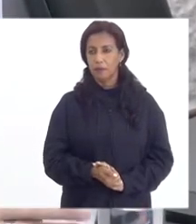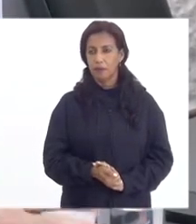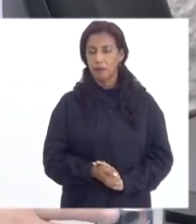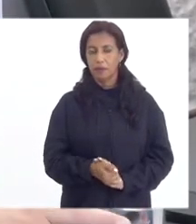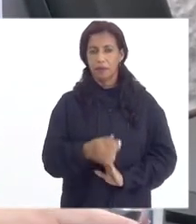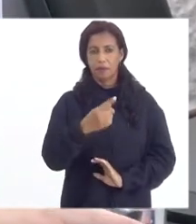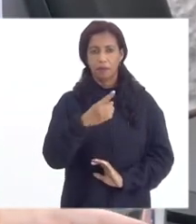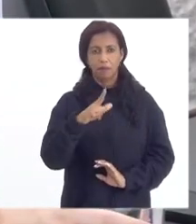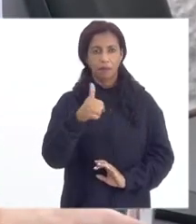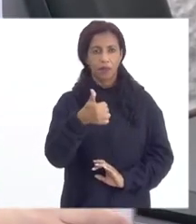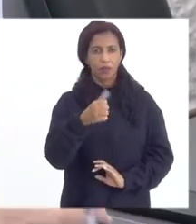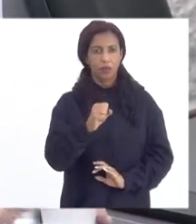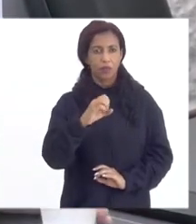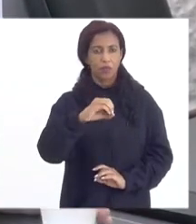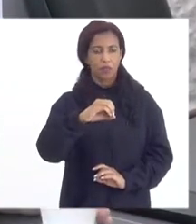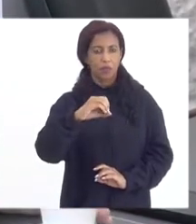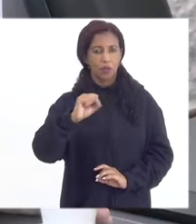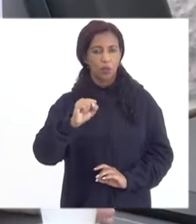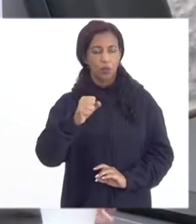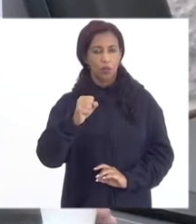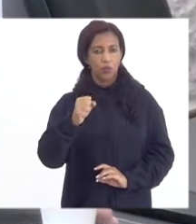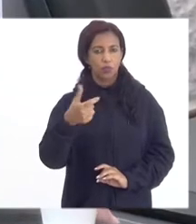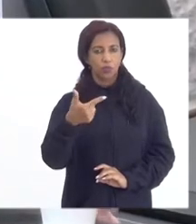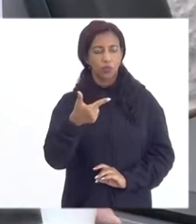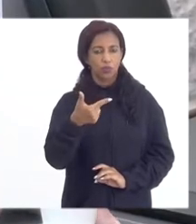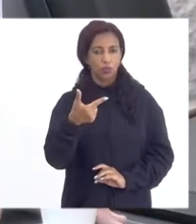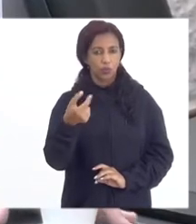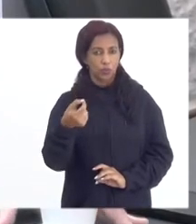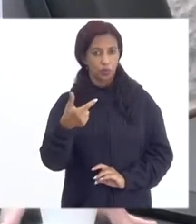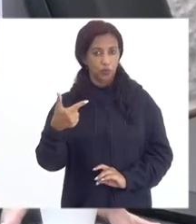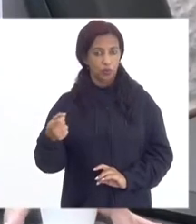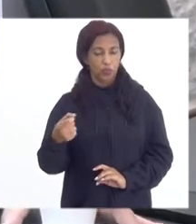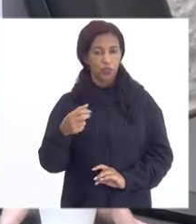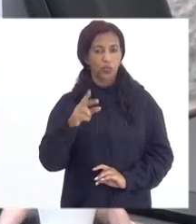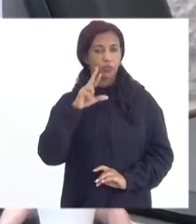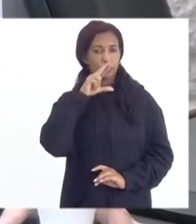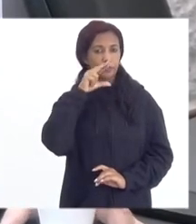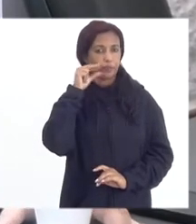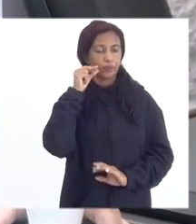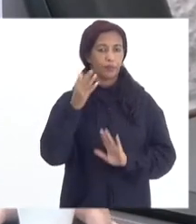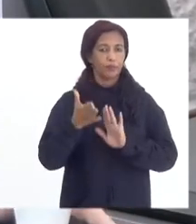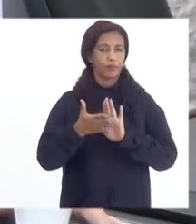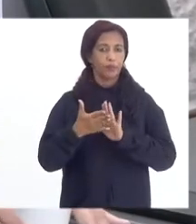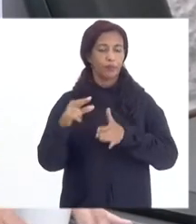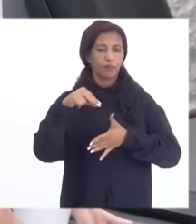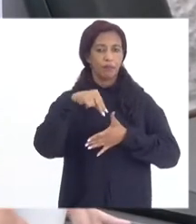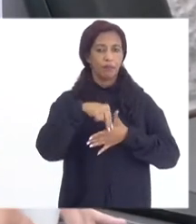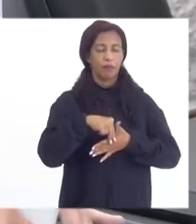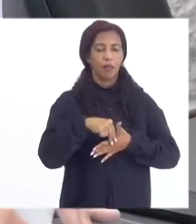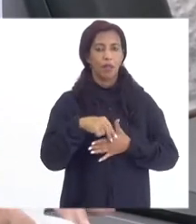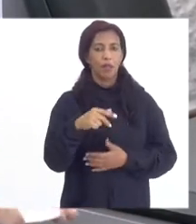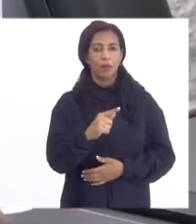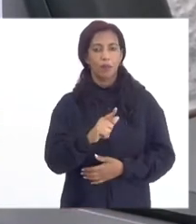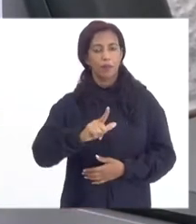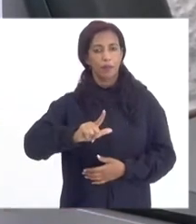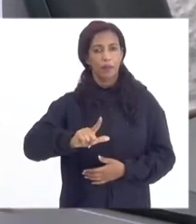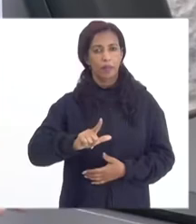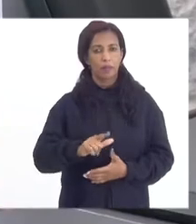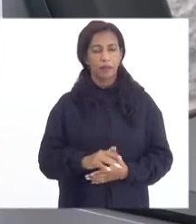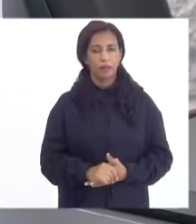Projeto de lei número 1808 de 2020, autoria do deputado Rosenberg Reis. O parecer é anexação ao projeto de lei